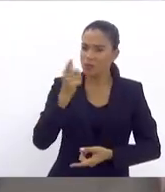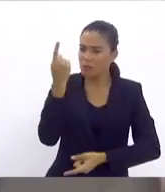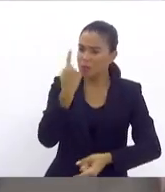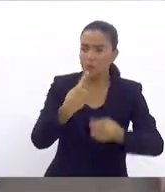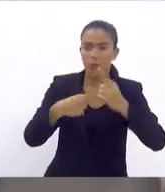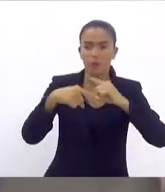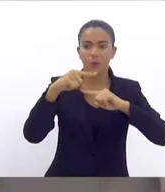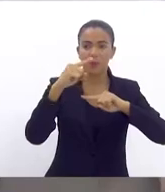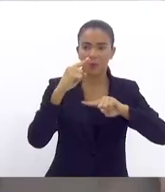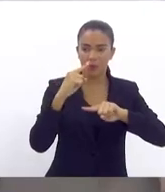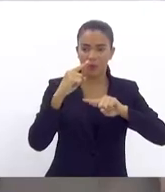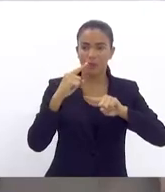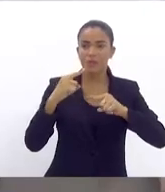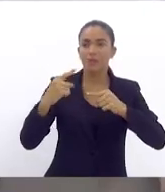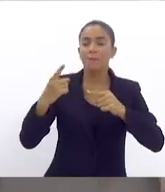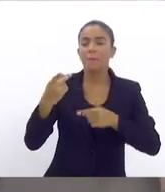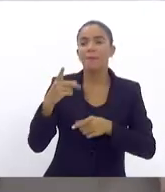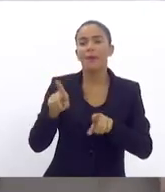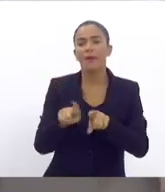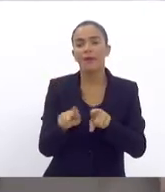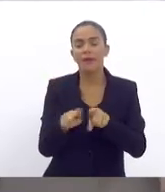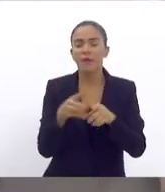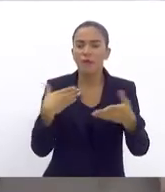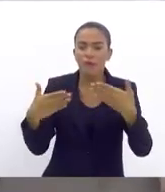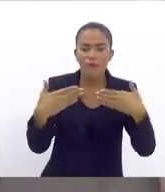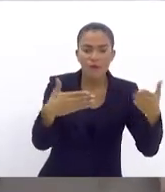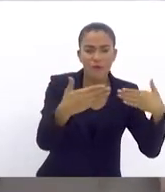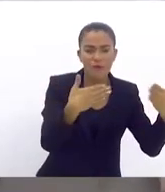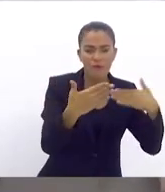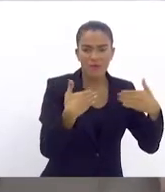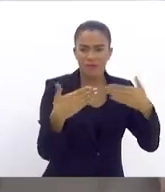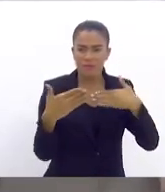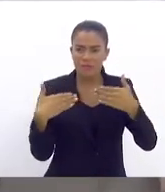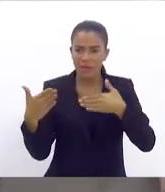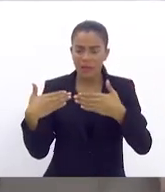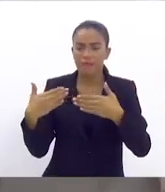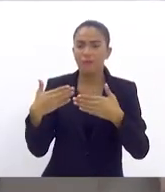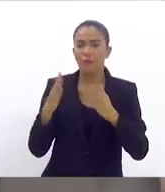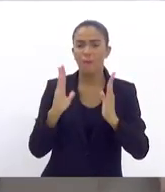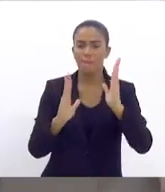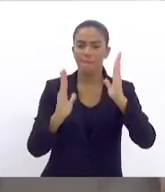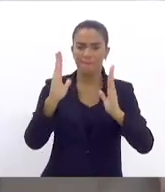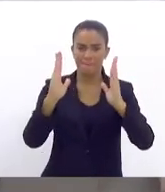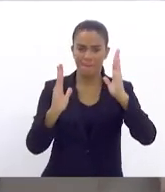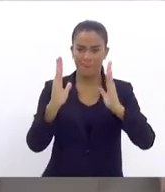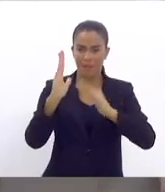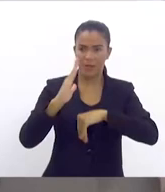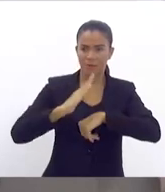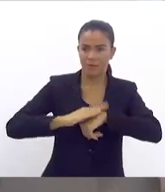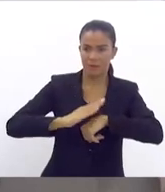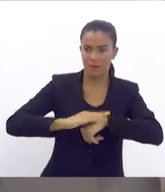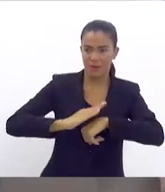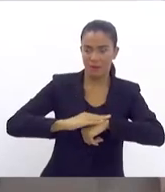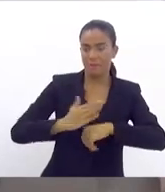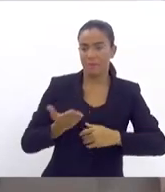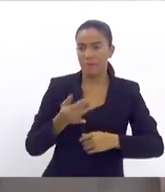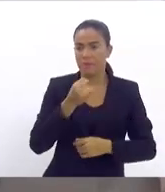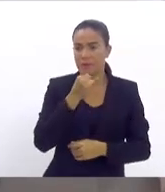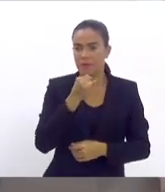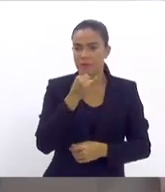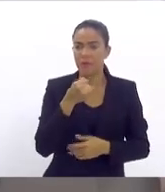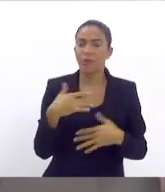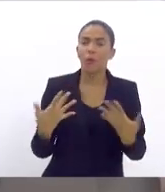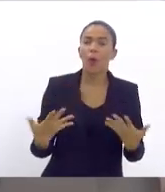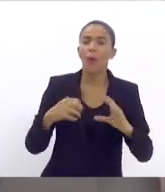ao ponto, inclusive, de determinar, depois de um determinado período de tempo, né, qual